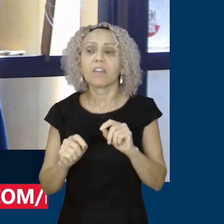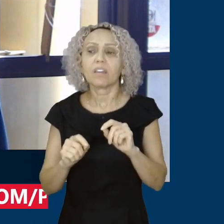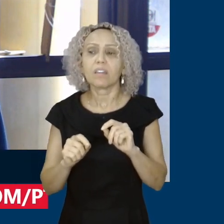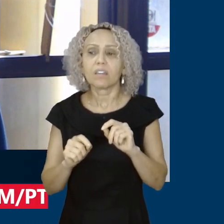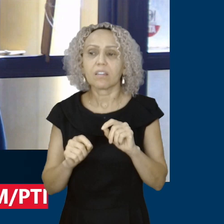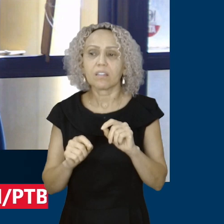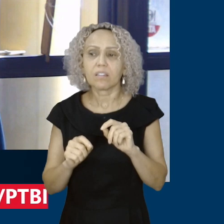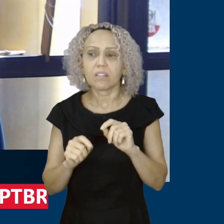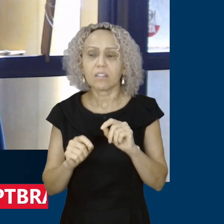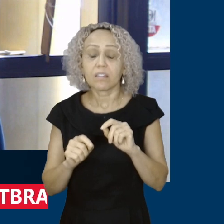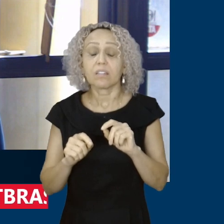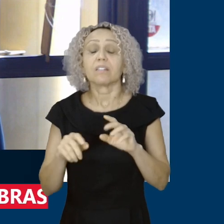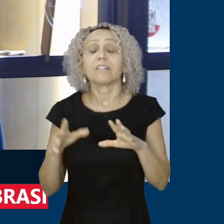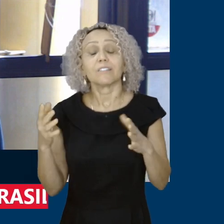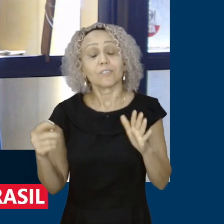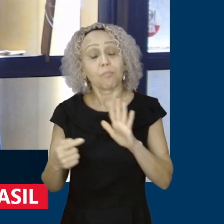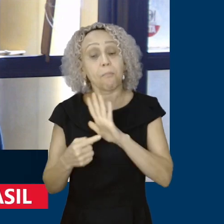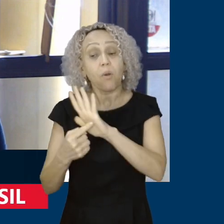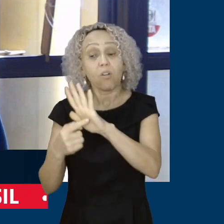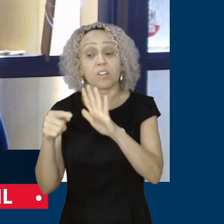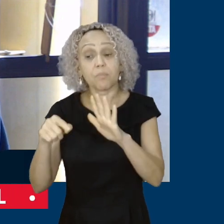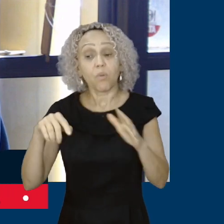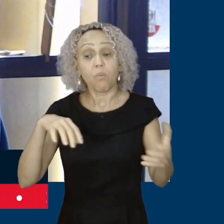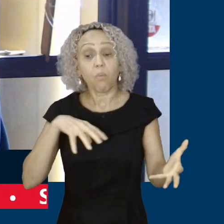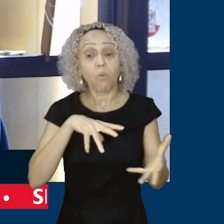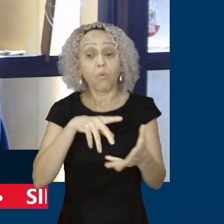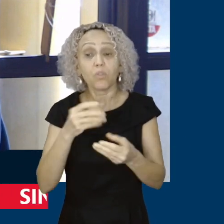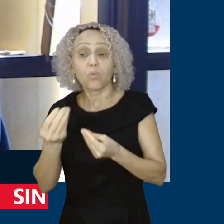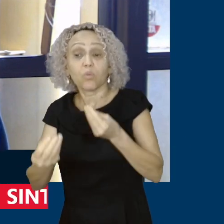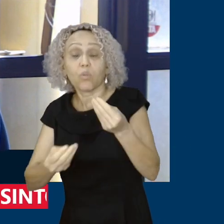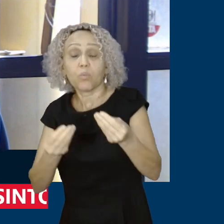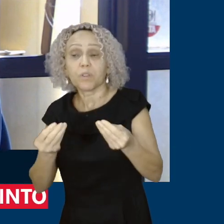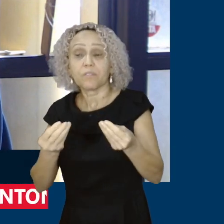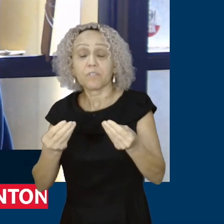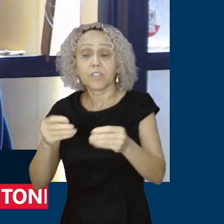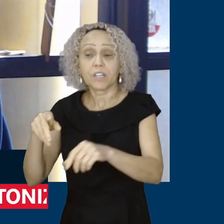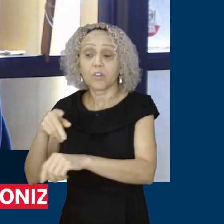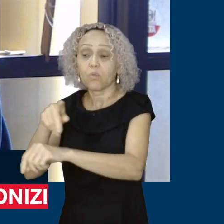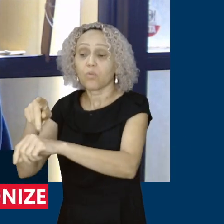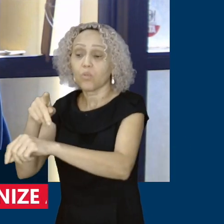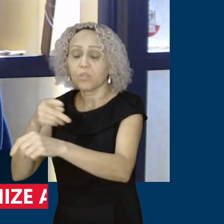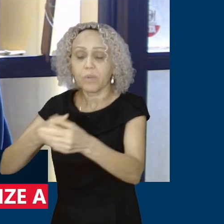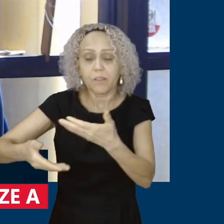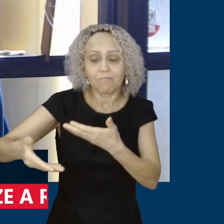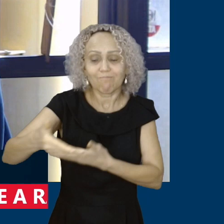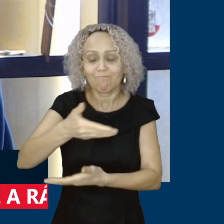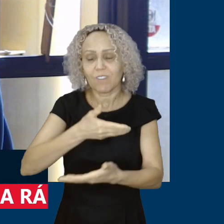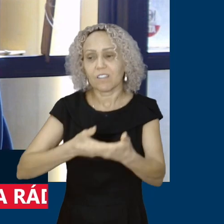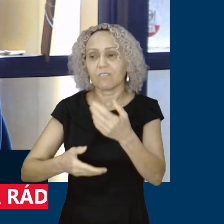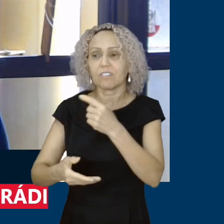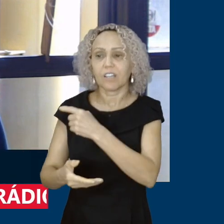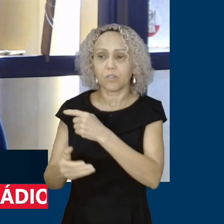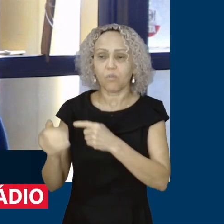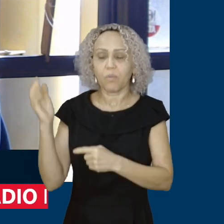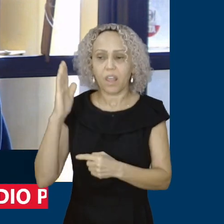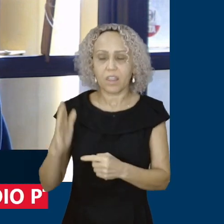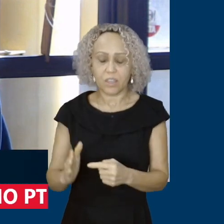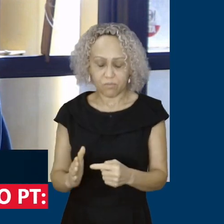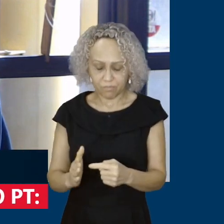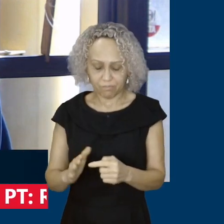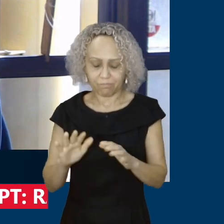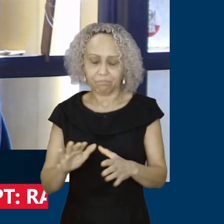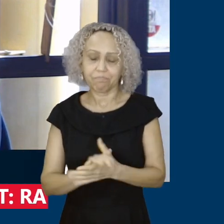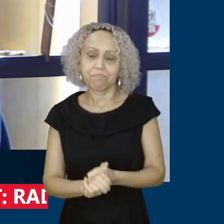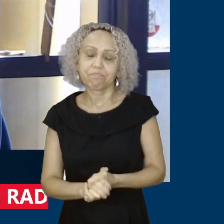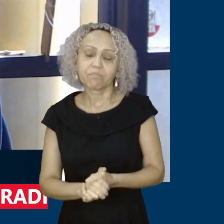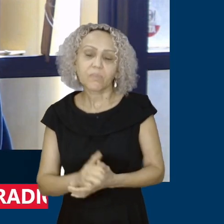nas relações internacionais, tá? E com o entendimento que foi muito